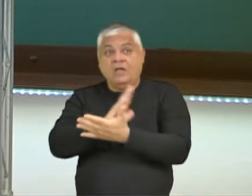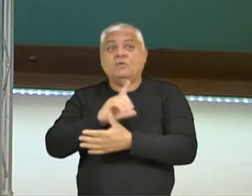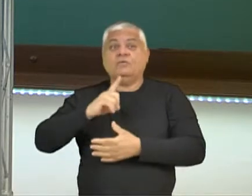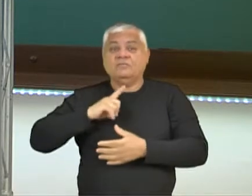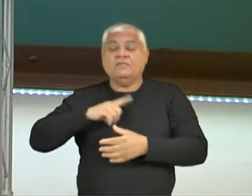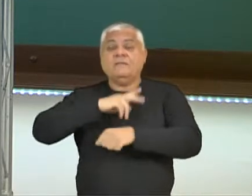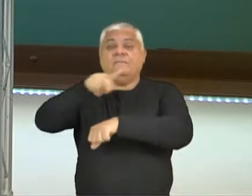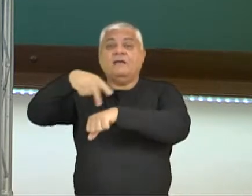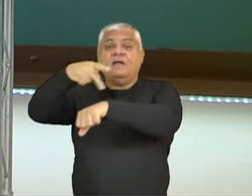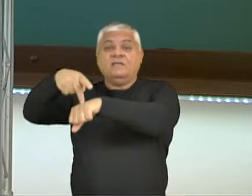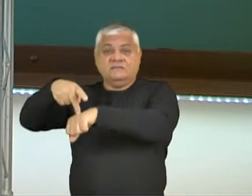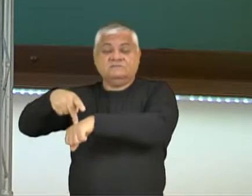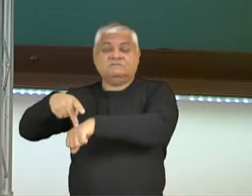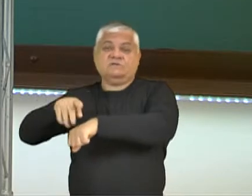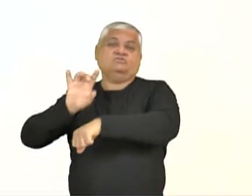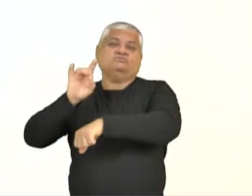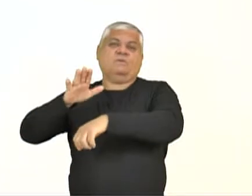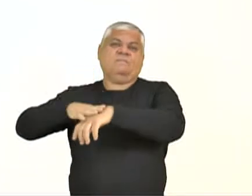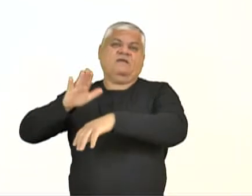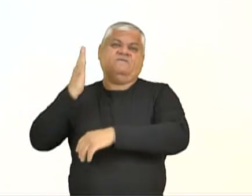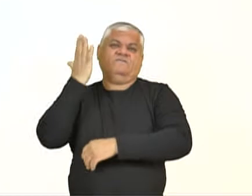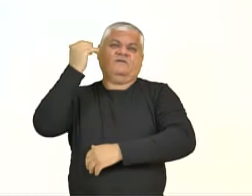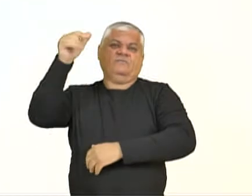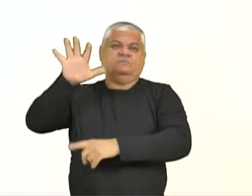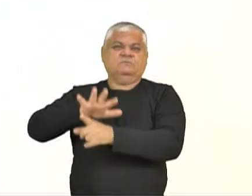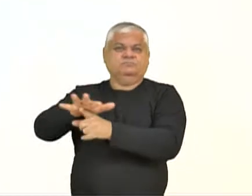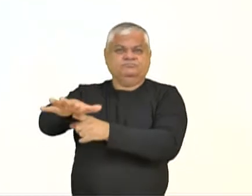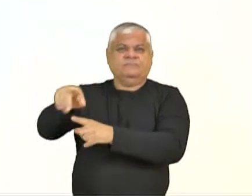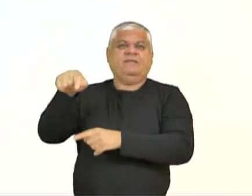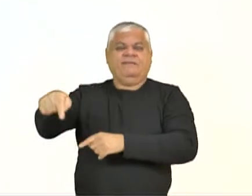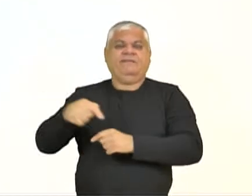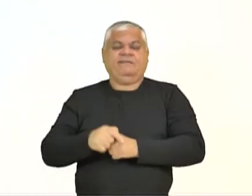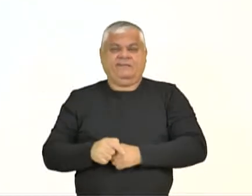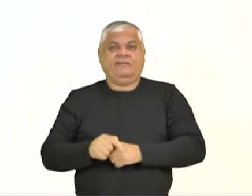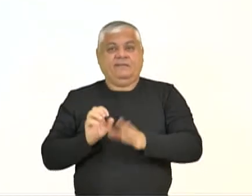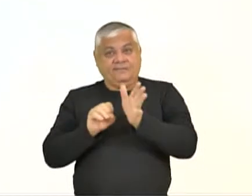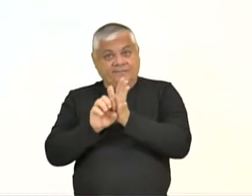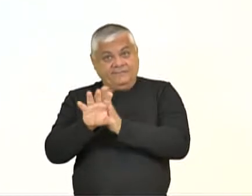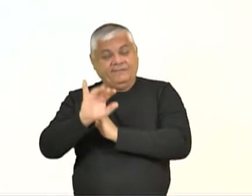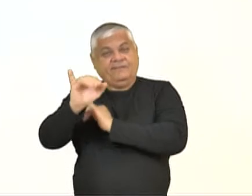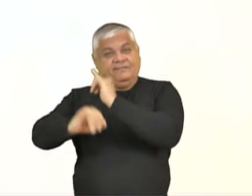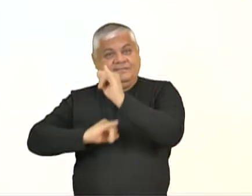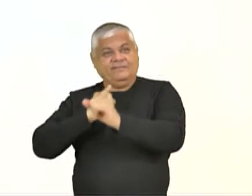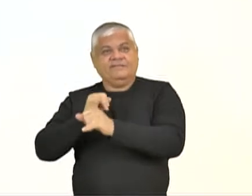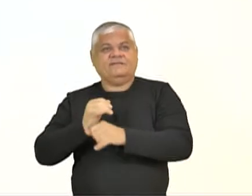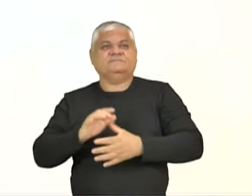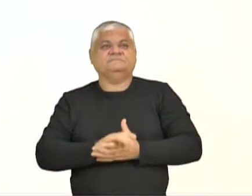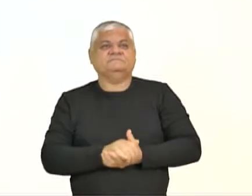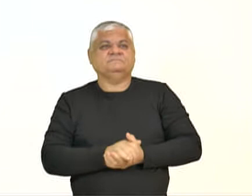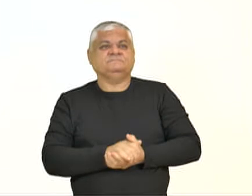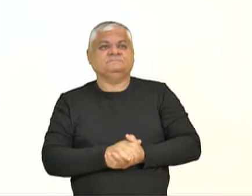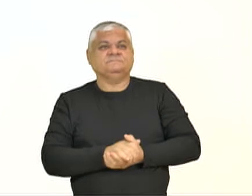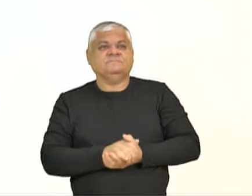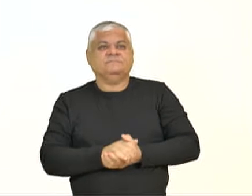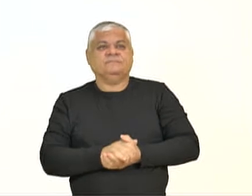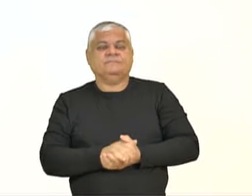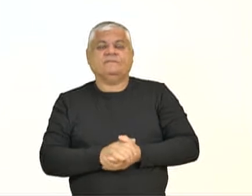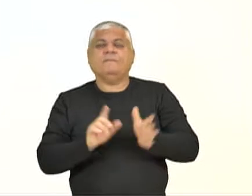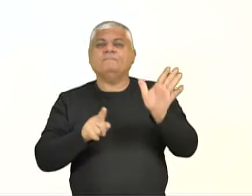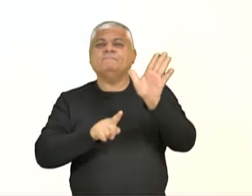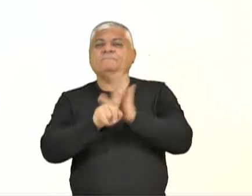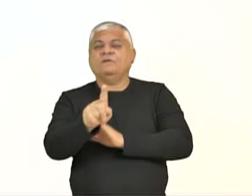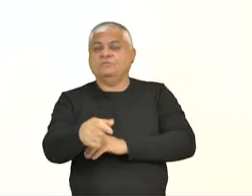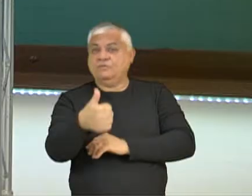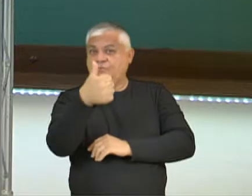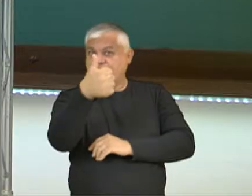país apenas, onde ele foi mais procurado via Google, tá bom? Então, para isso, eu tenho a pergunta